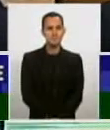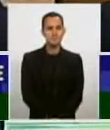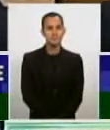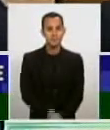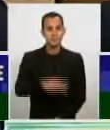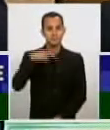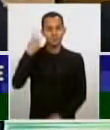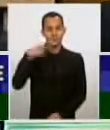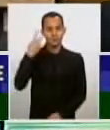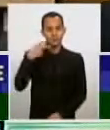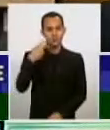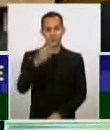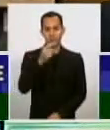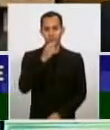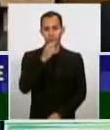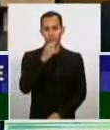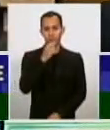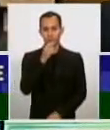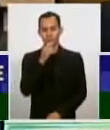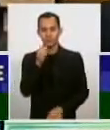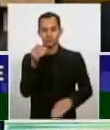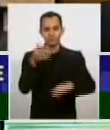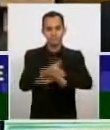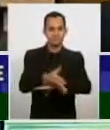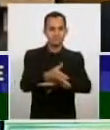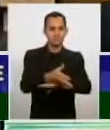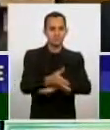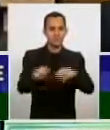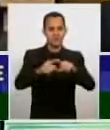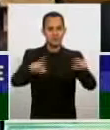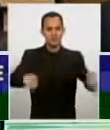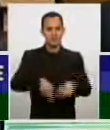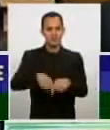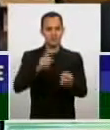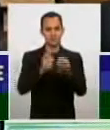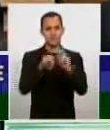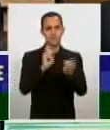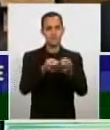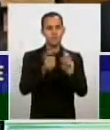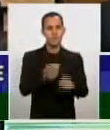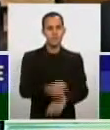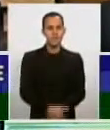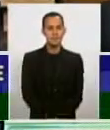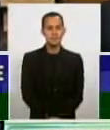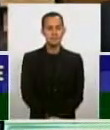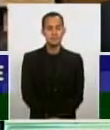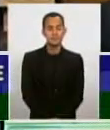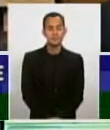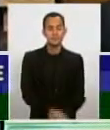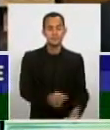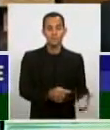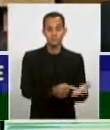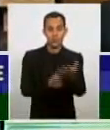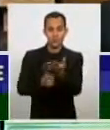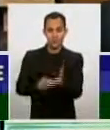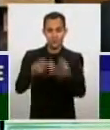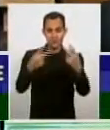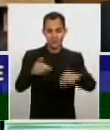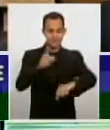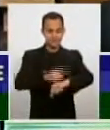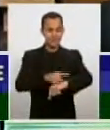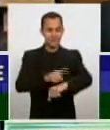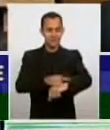Os vereadores que ainda não adentraram ao plenário, eu convoco nesse